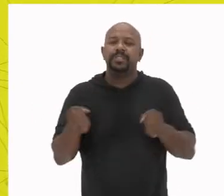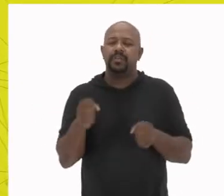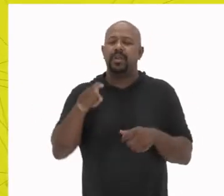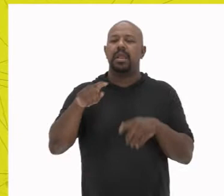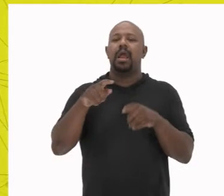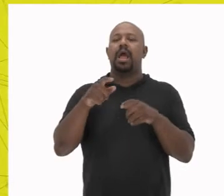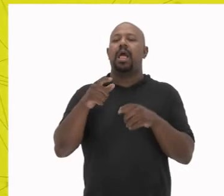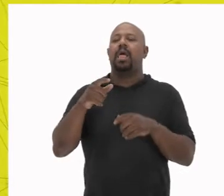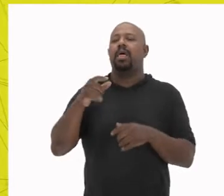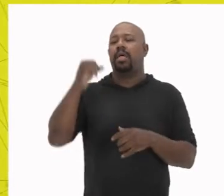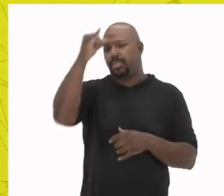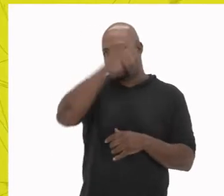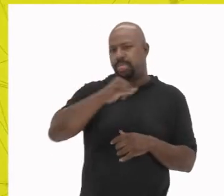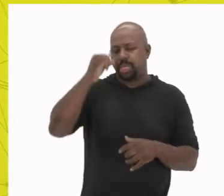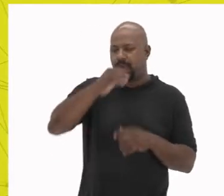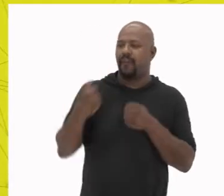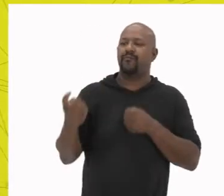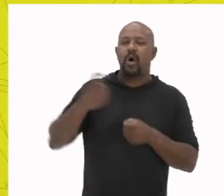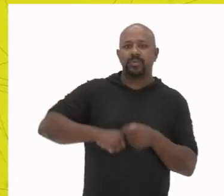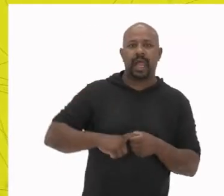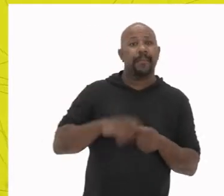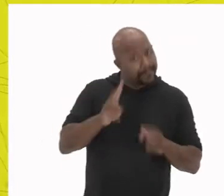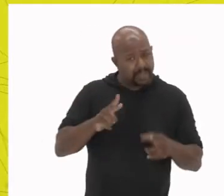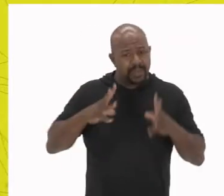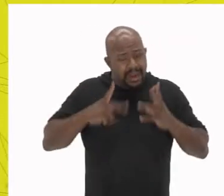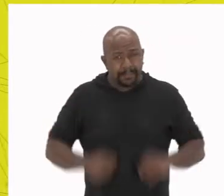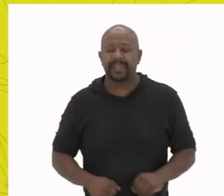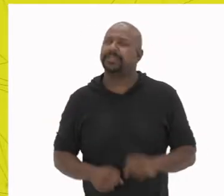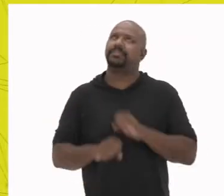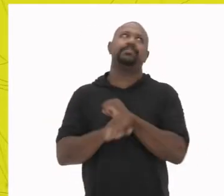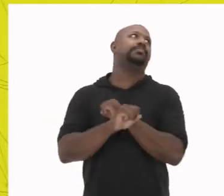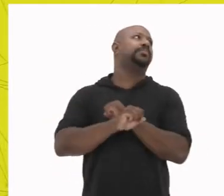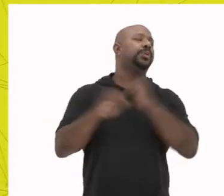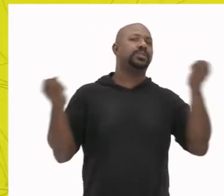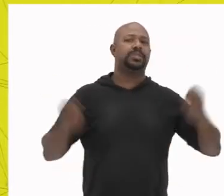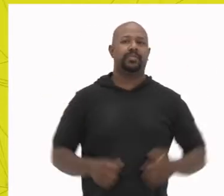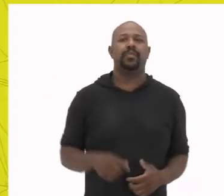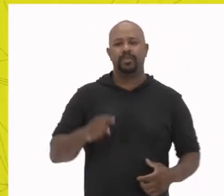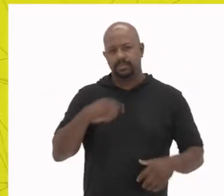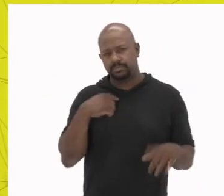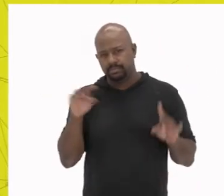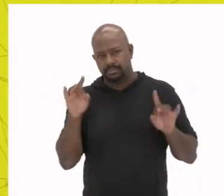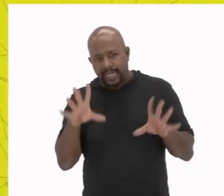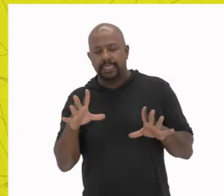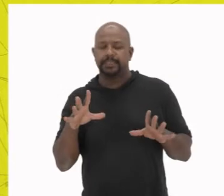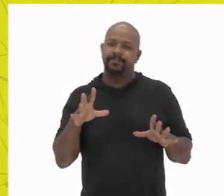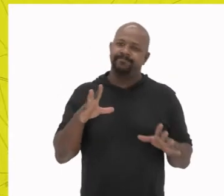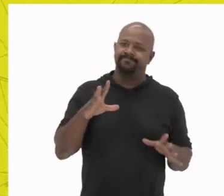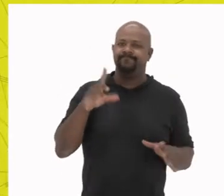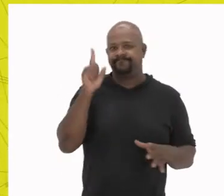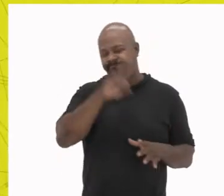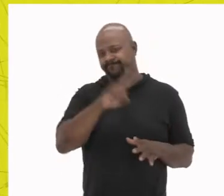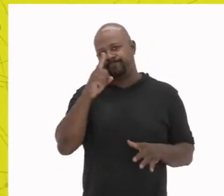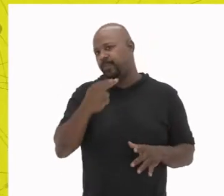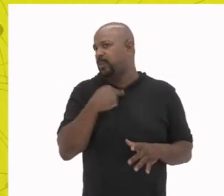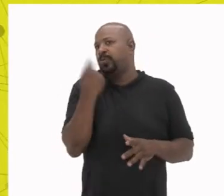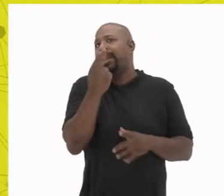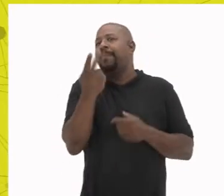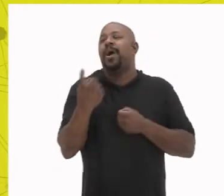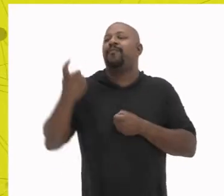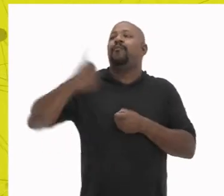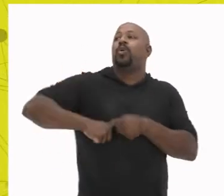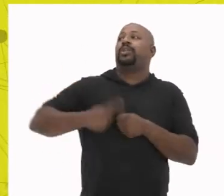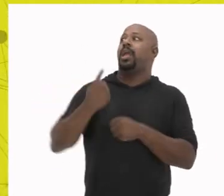o objeto a um estado anterior. Mesmo uma limpeza é irreversível. A partir desta constatação de fracasso